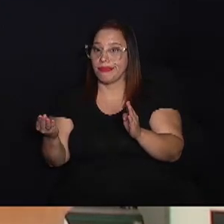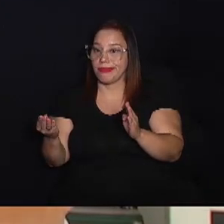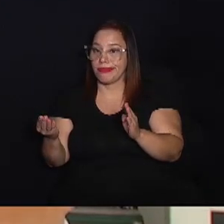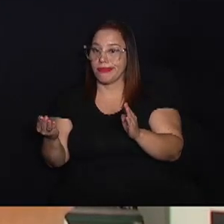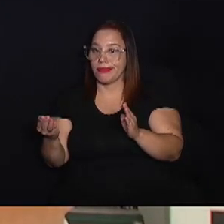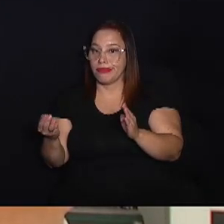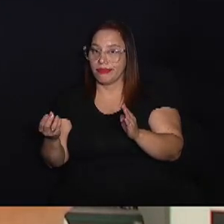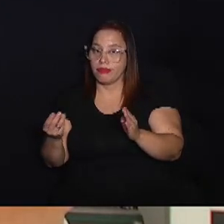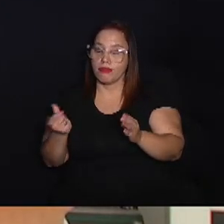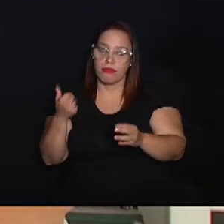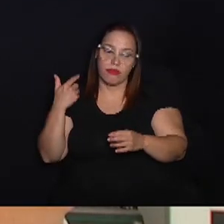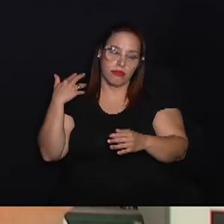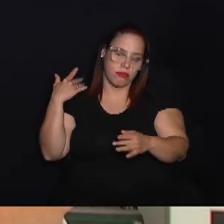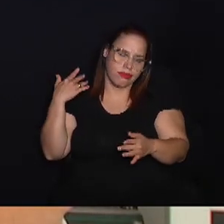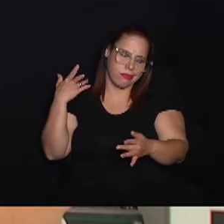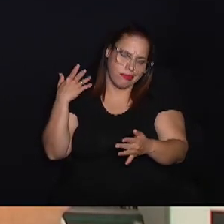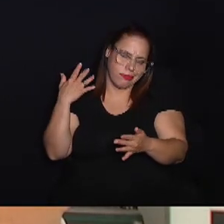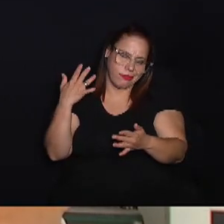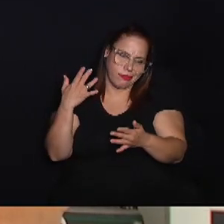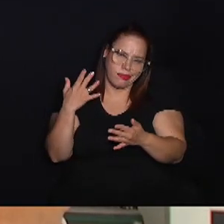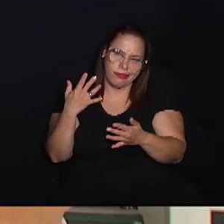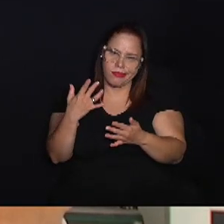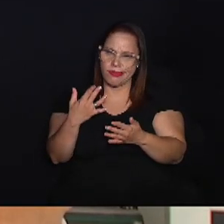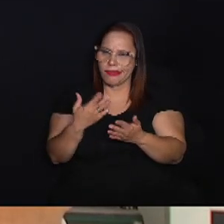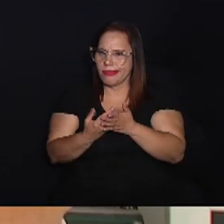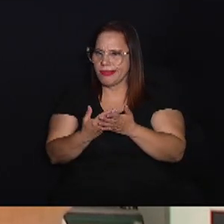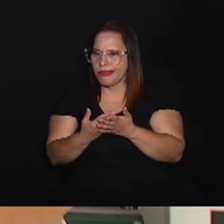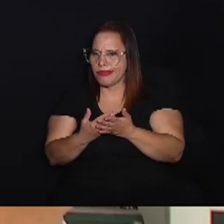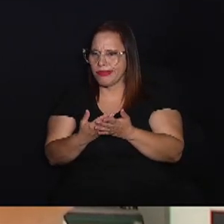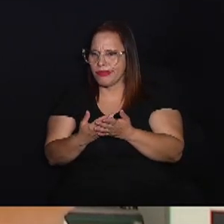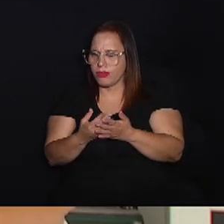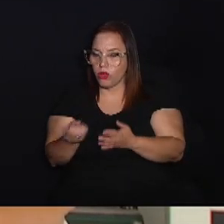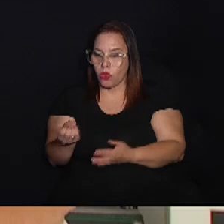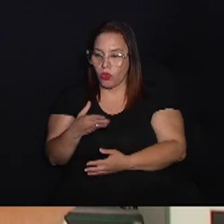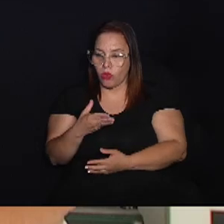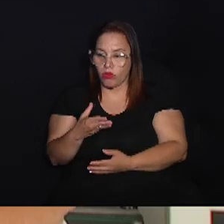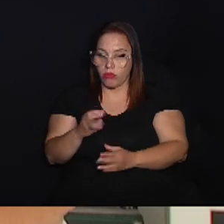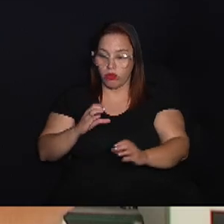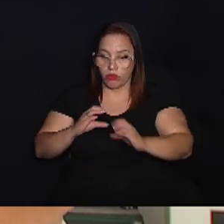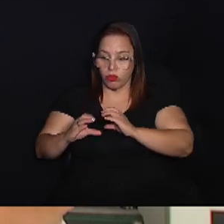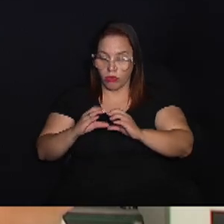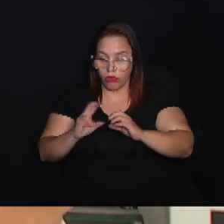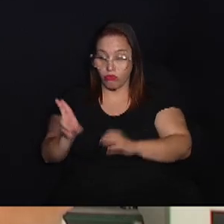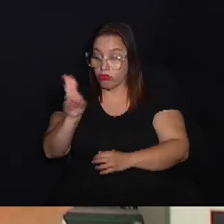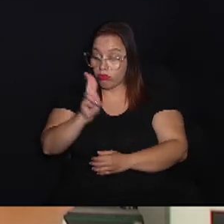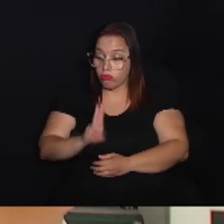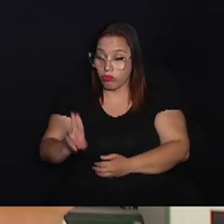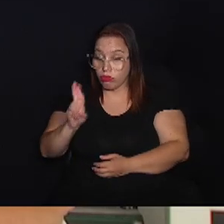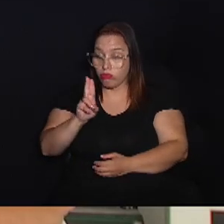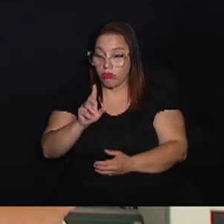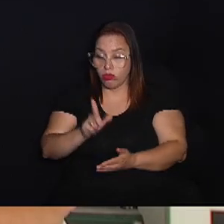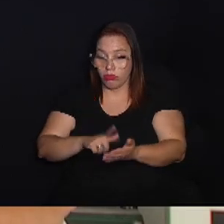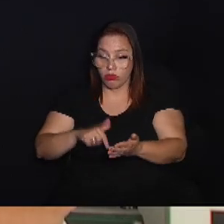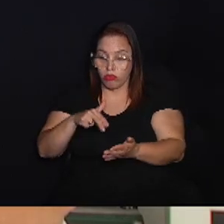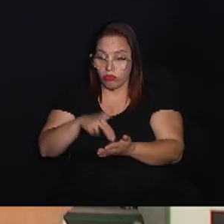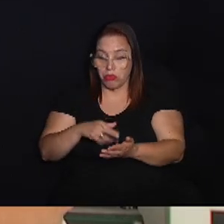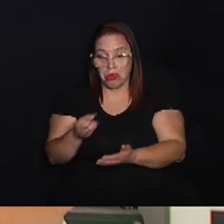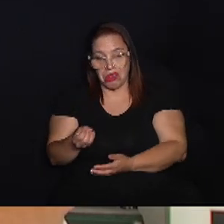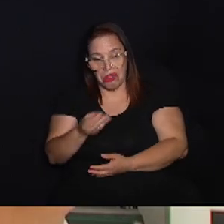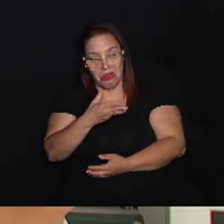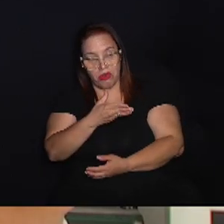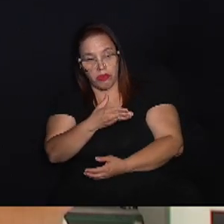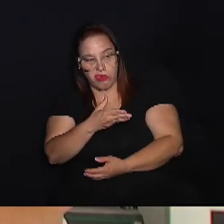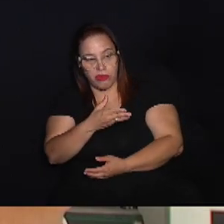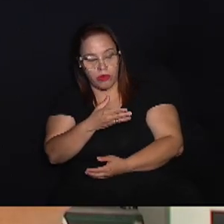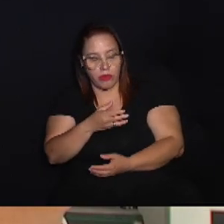com tendências, né, a partir da nova comunidade de usuário, o perfil de usuário novo, as